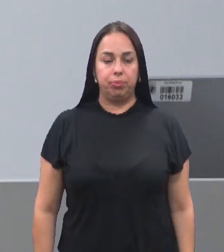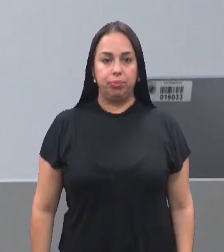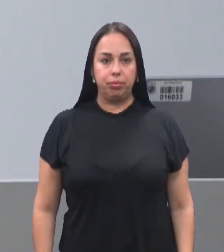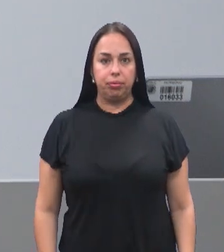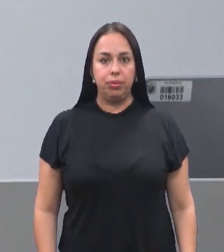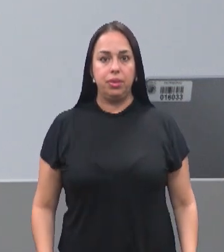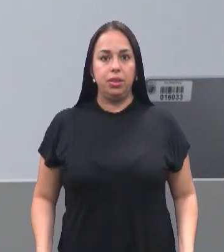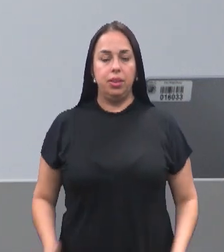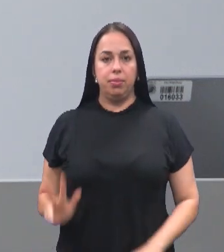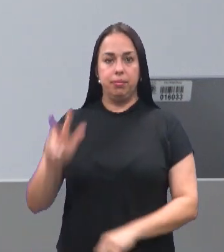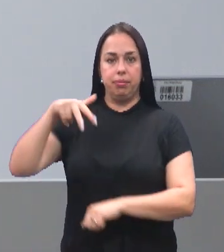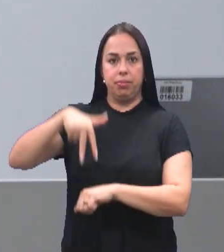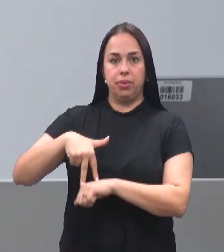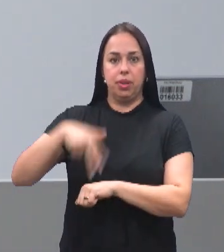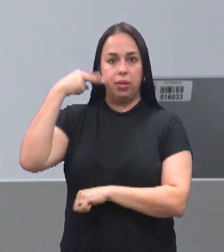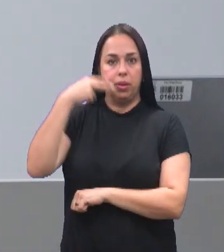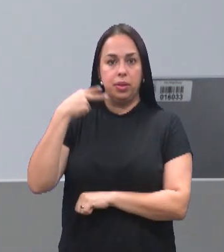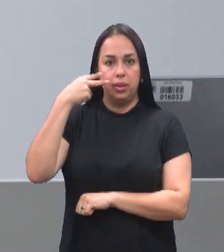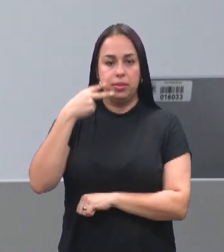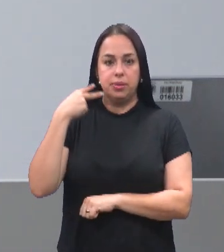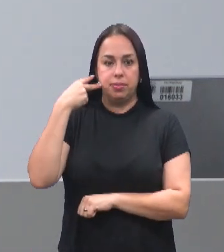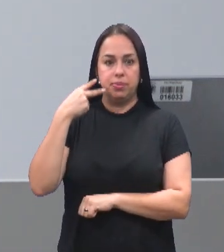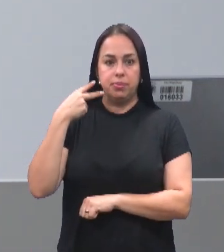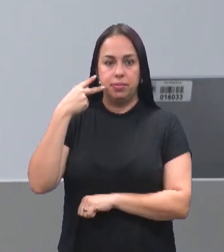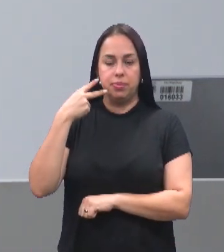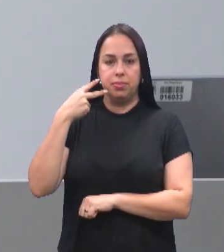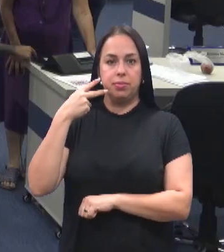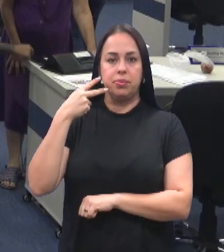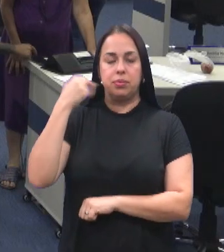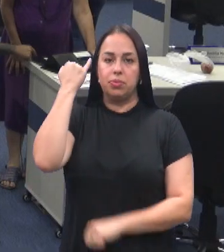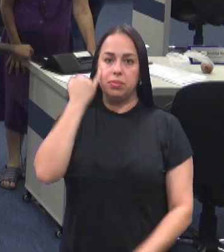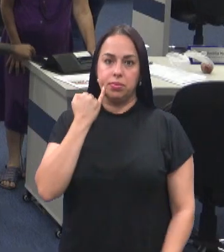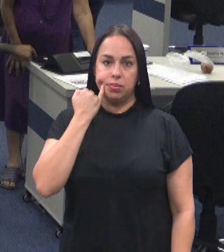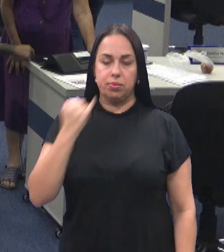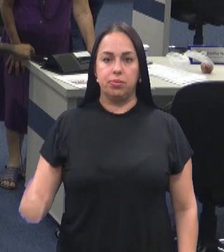Com a palavra, o vereador José Luiz Nunes.